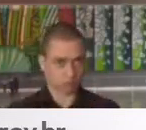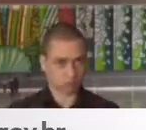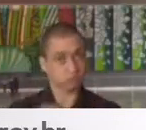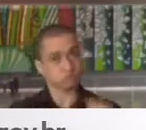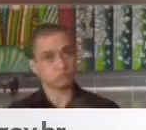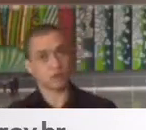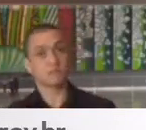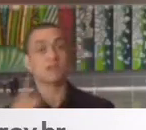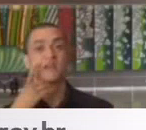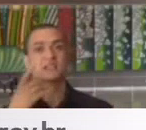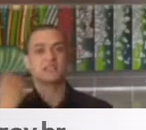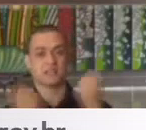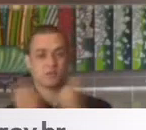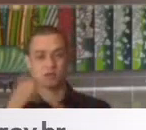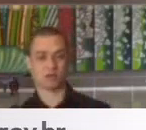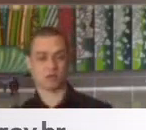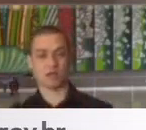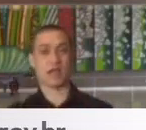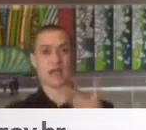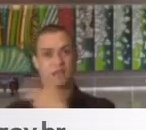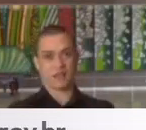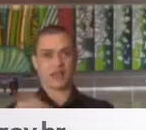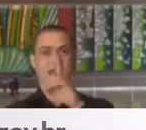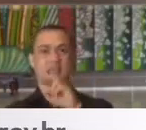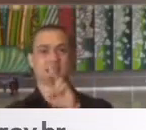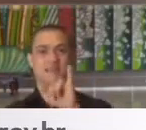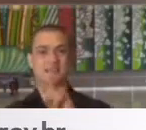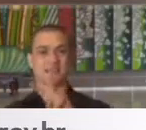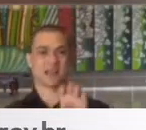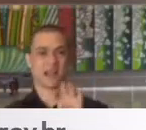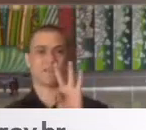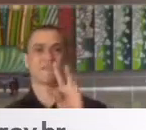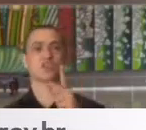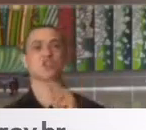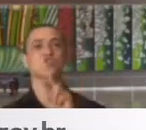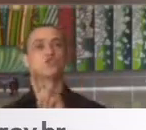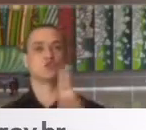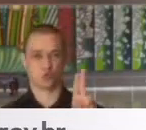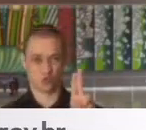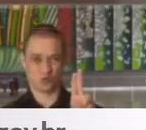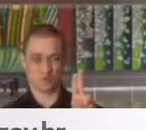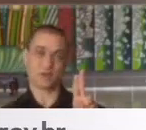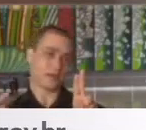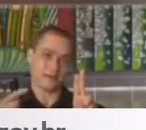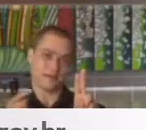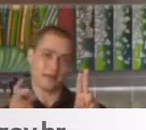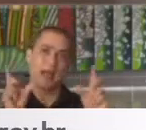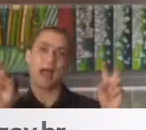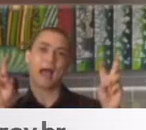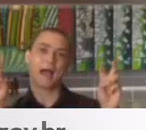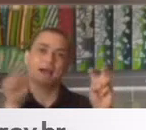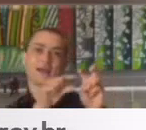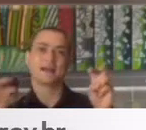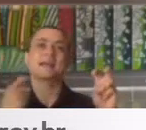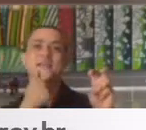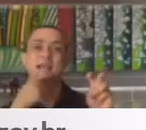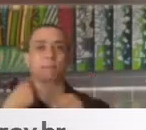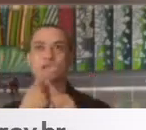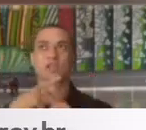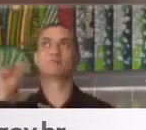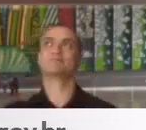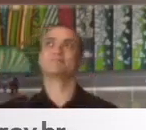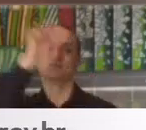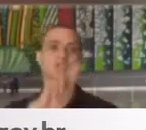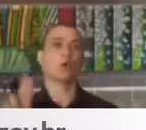o drive-thru. Estou usando a expressão em inglês, porque ela já está institucionalizada, dado ao fato de que redes de